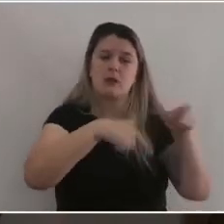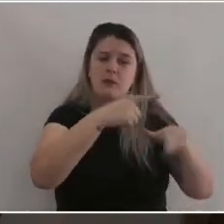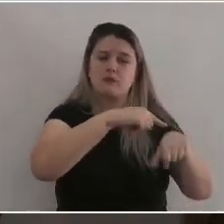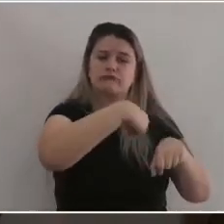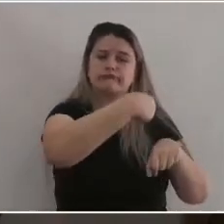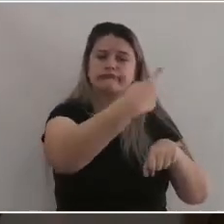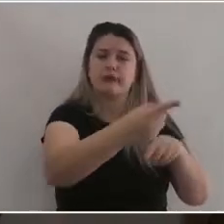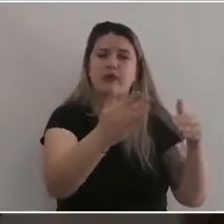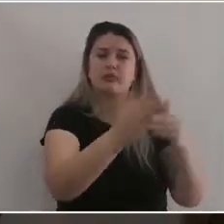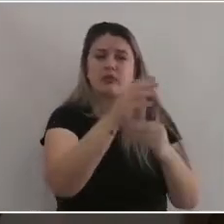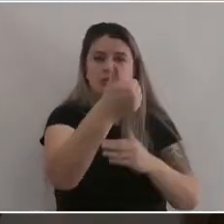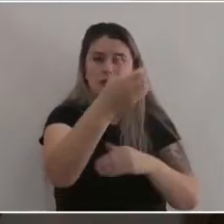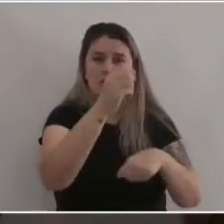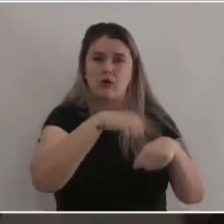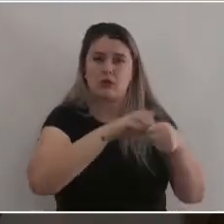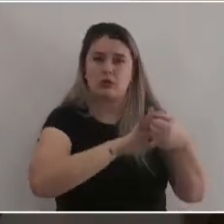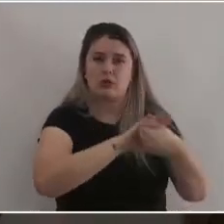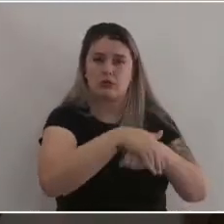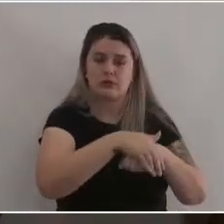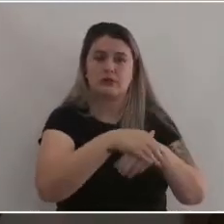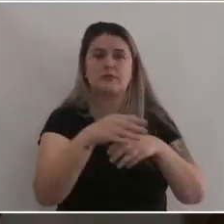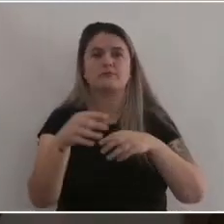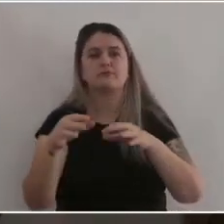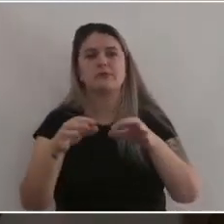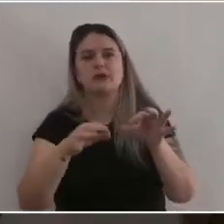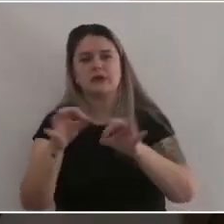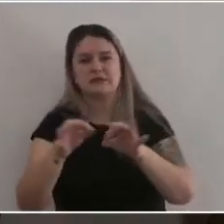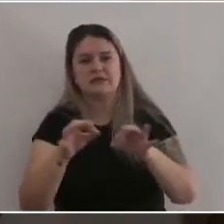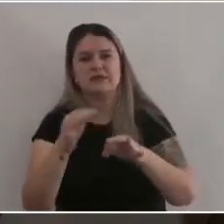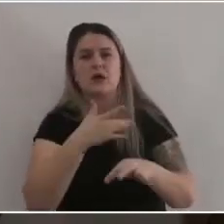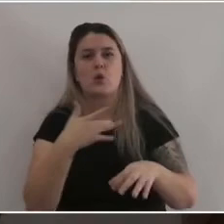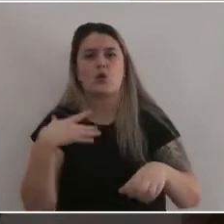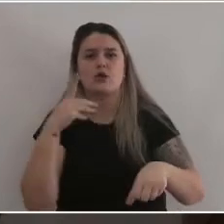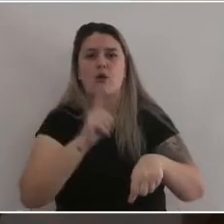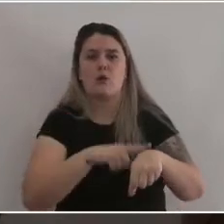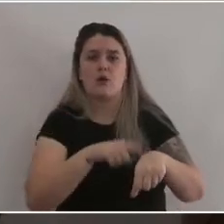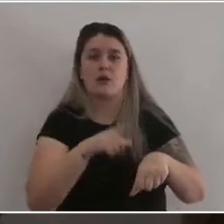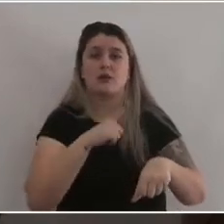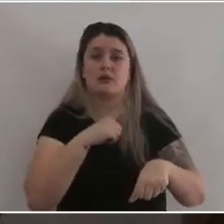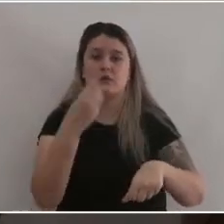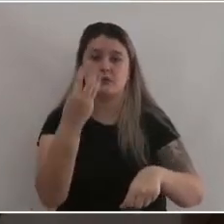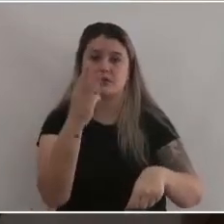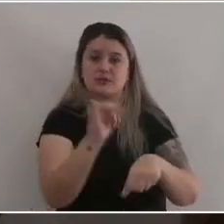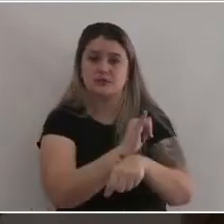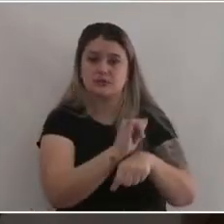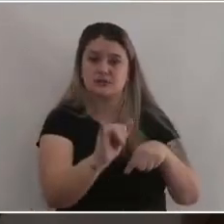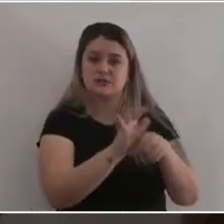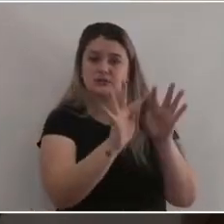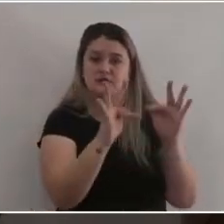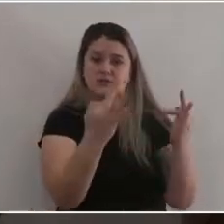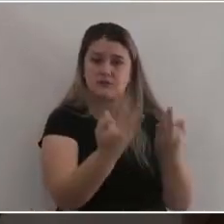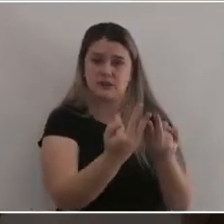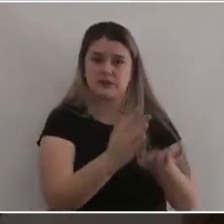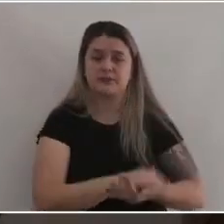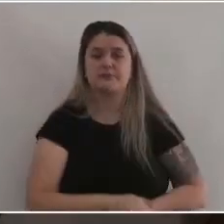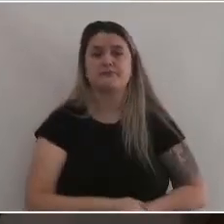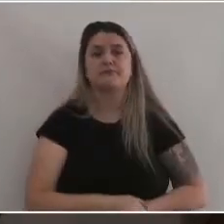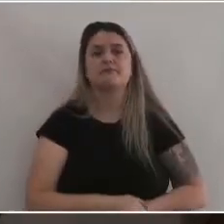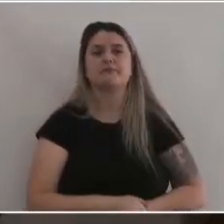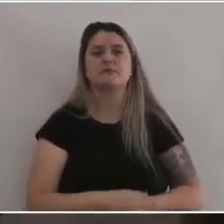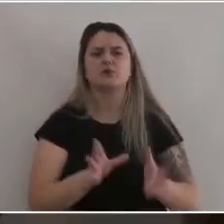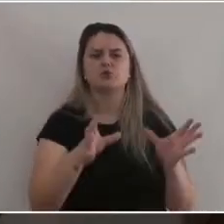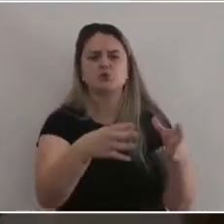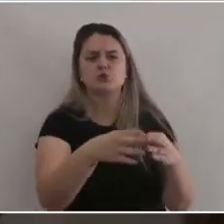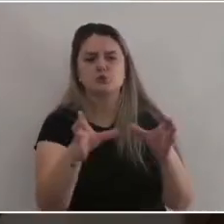até as 22 horas, Programa Saúde na Hora, com 3 estratégias de saúde da família. Equipes